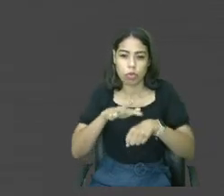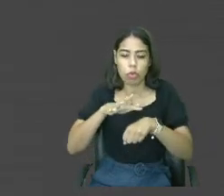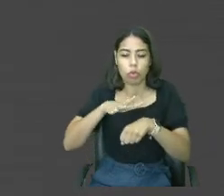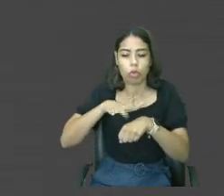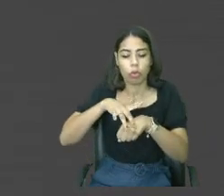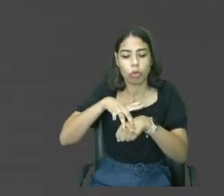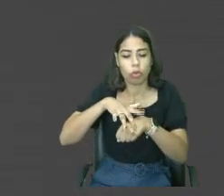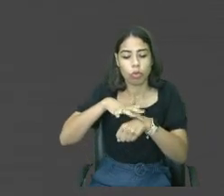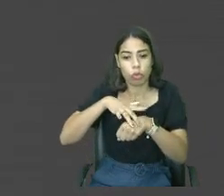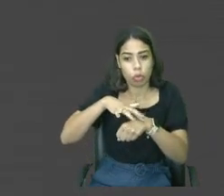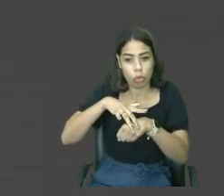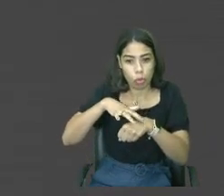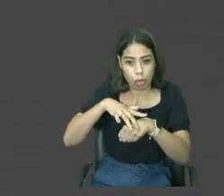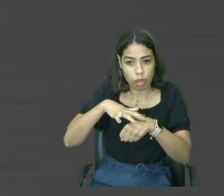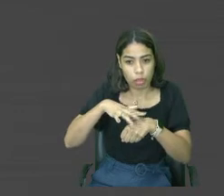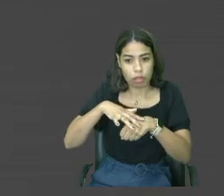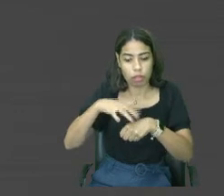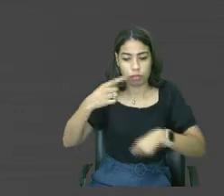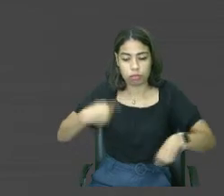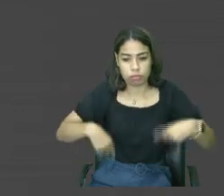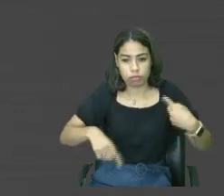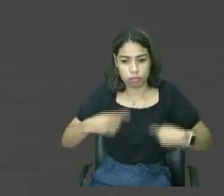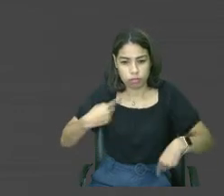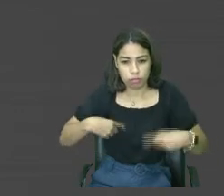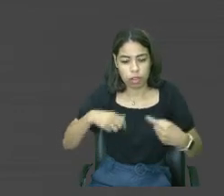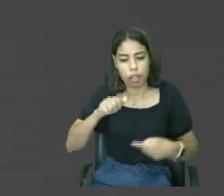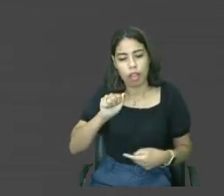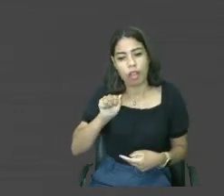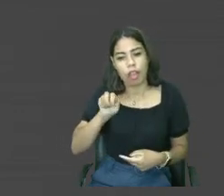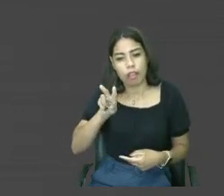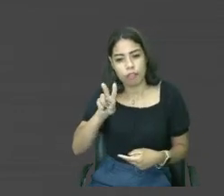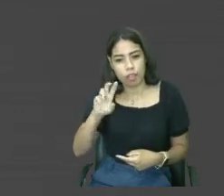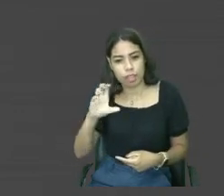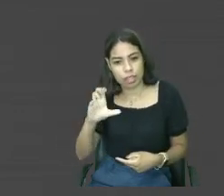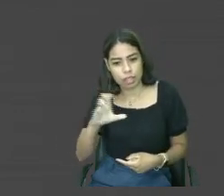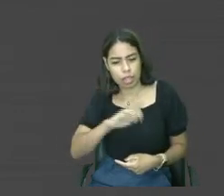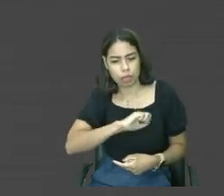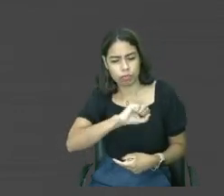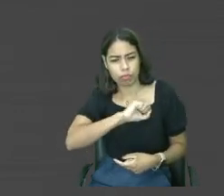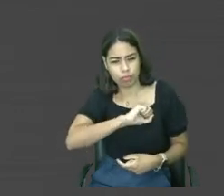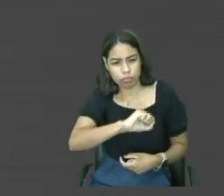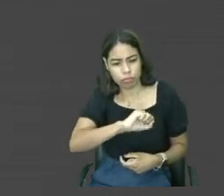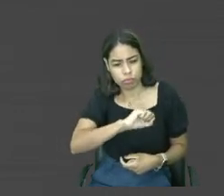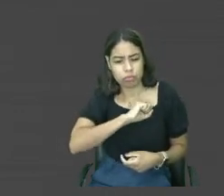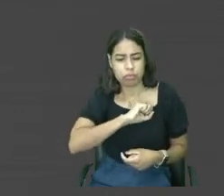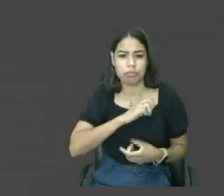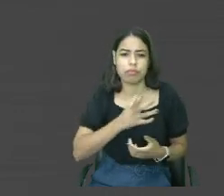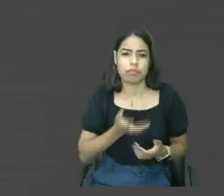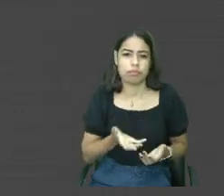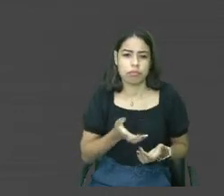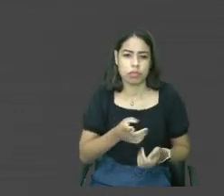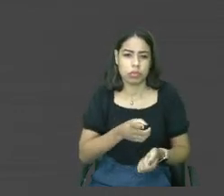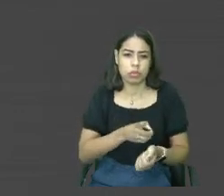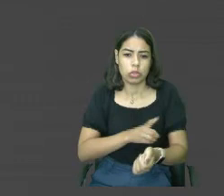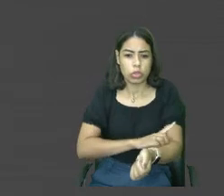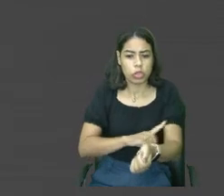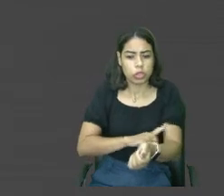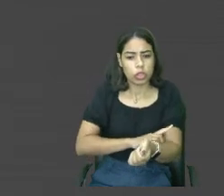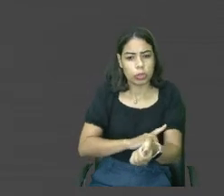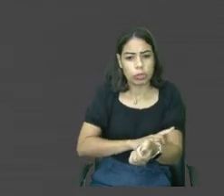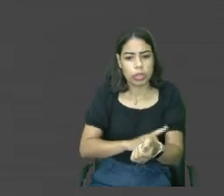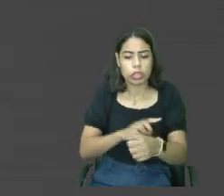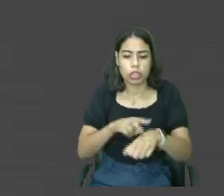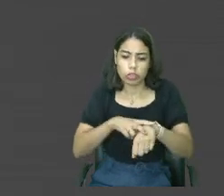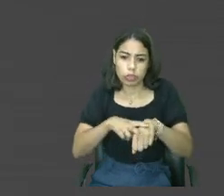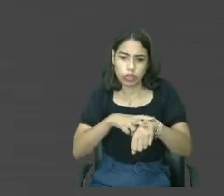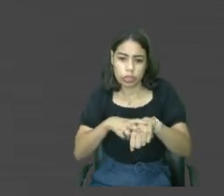onde estão lá os AVCs, os infartos, né? O diabetes é o verdinho e o